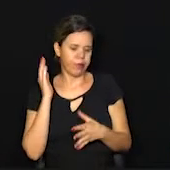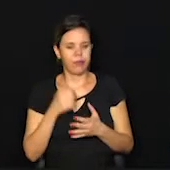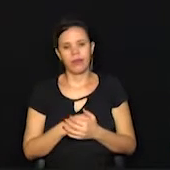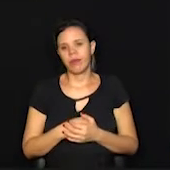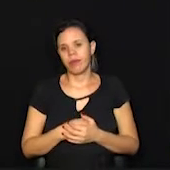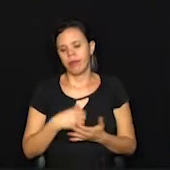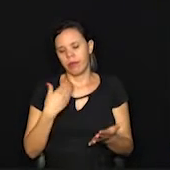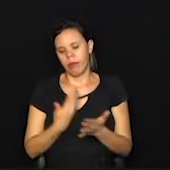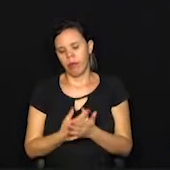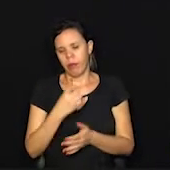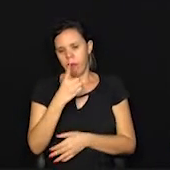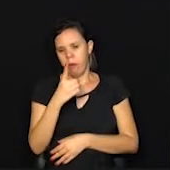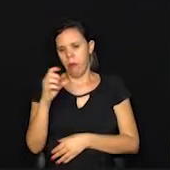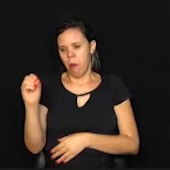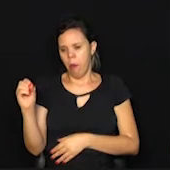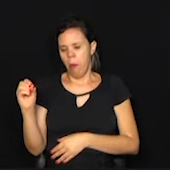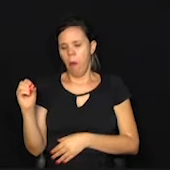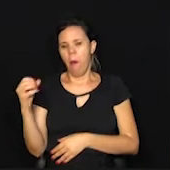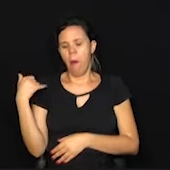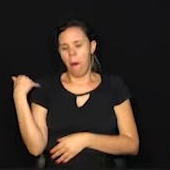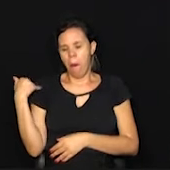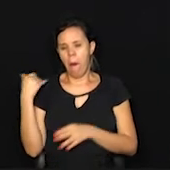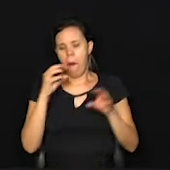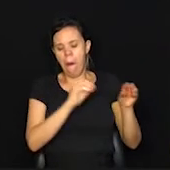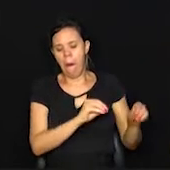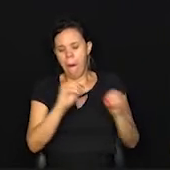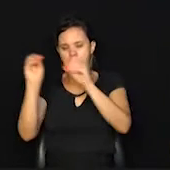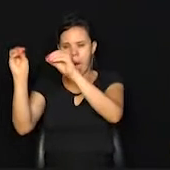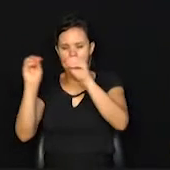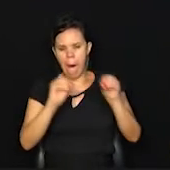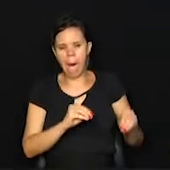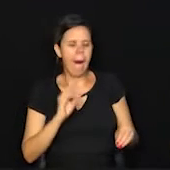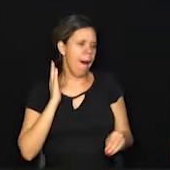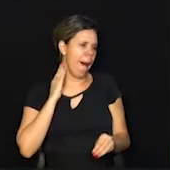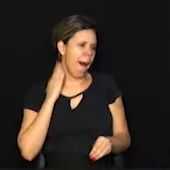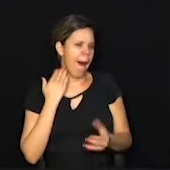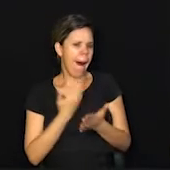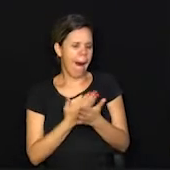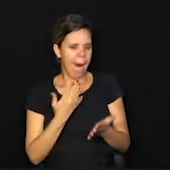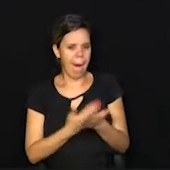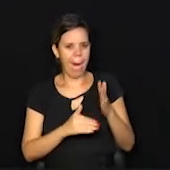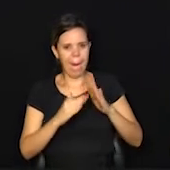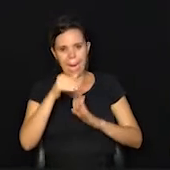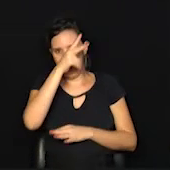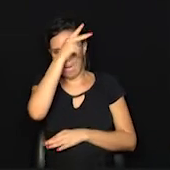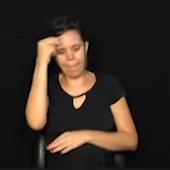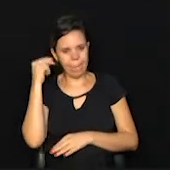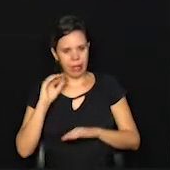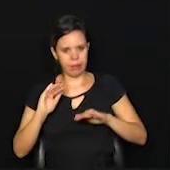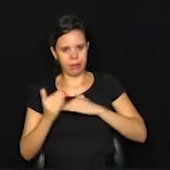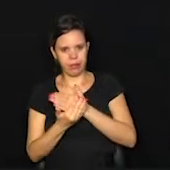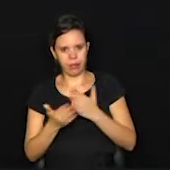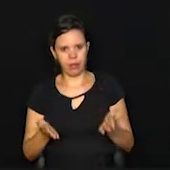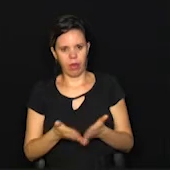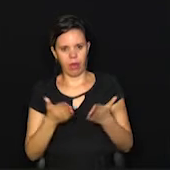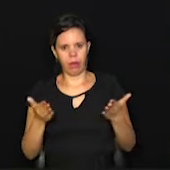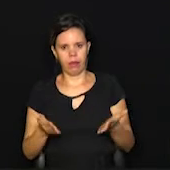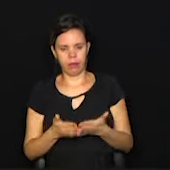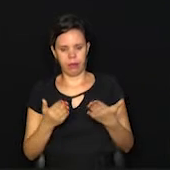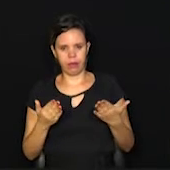até os dez anos eu morei Nessas cidades todas em Belém do Pará eu estudava numa escola pública no bairro de Periferia